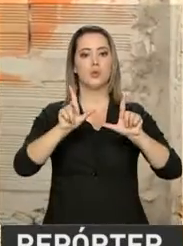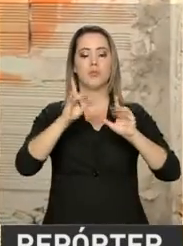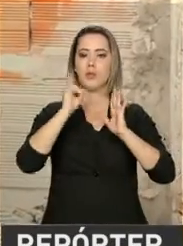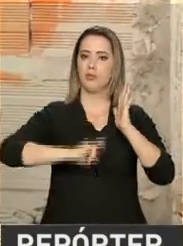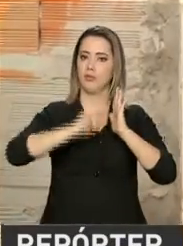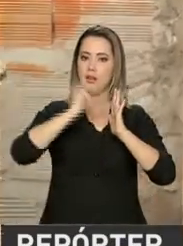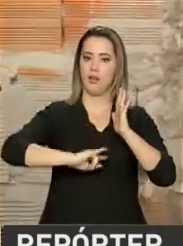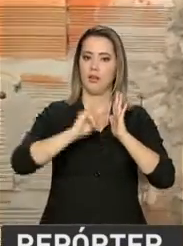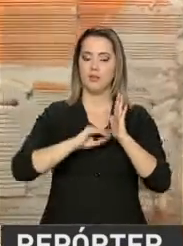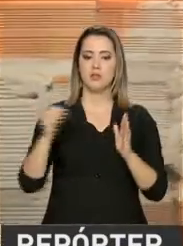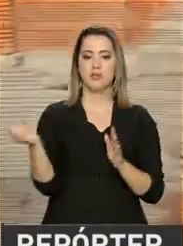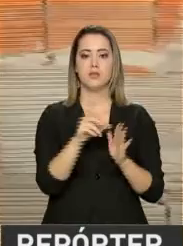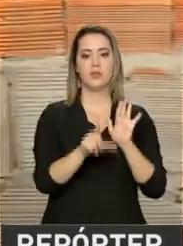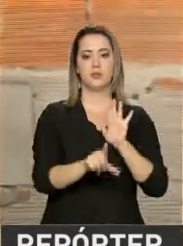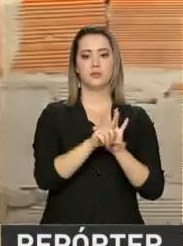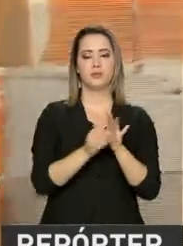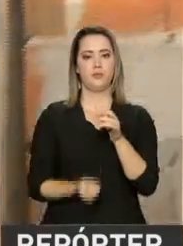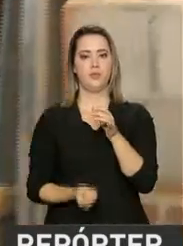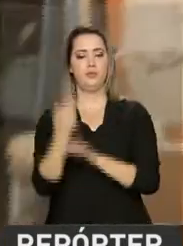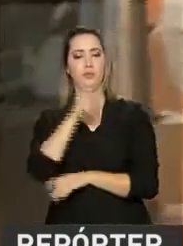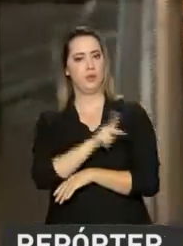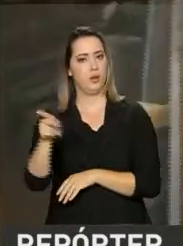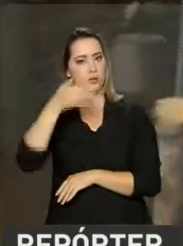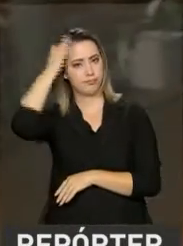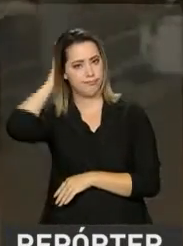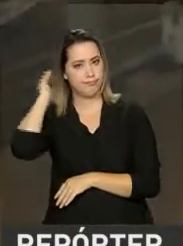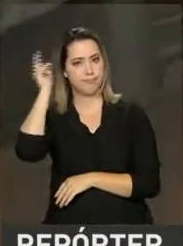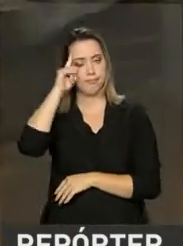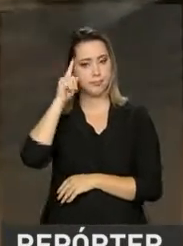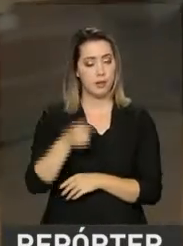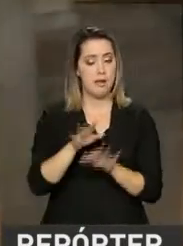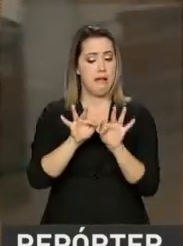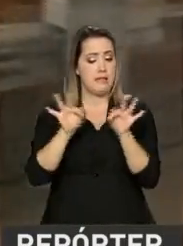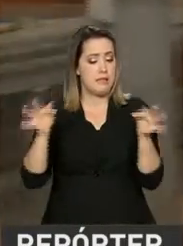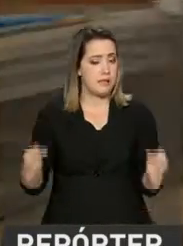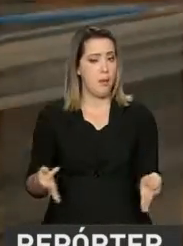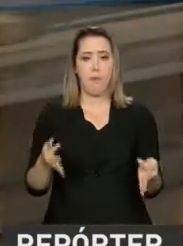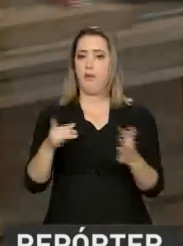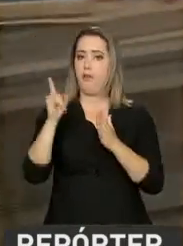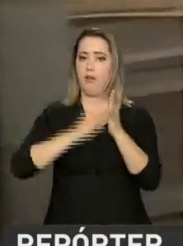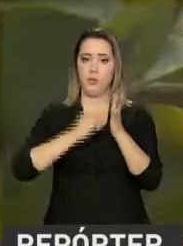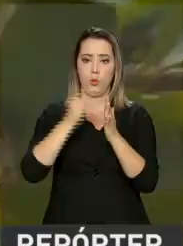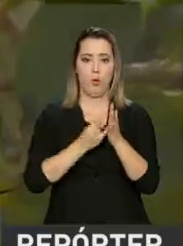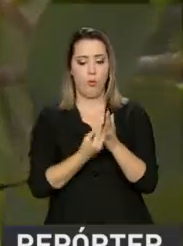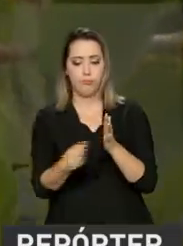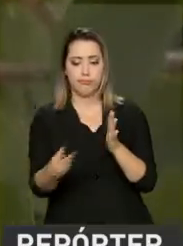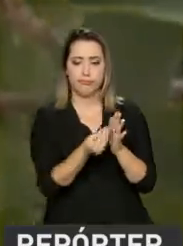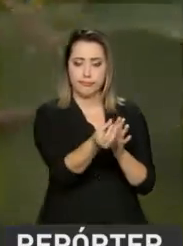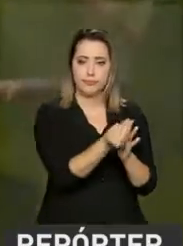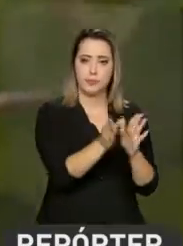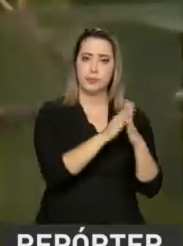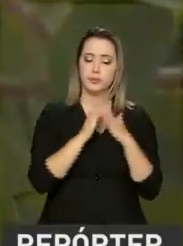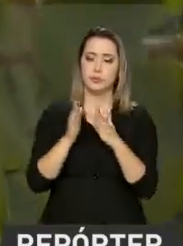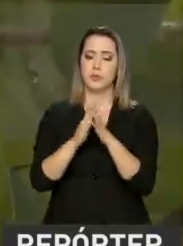nova lei que nasceu de uma medida provisória do presidente michel temer e torna mais simples o processo de regularização fundiária a